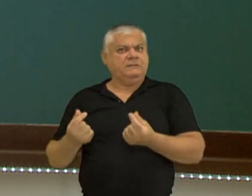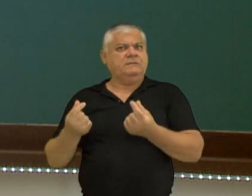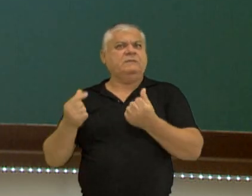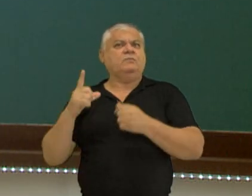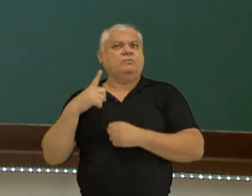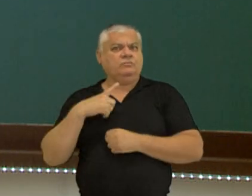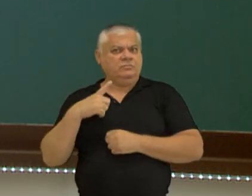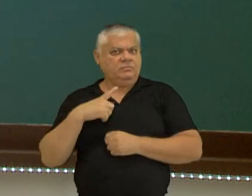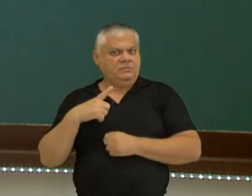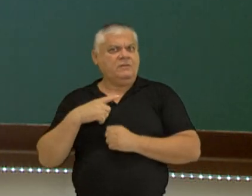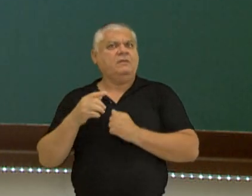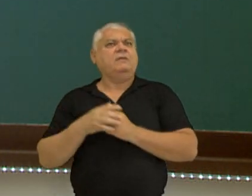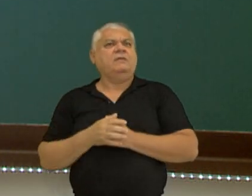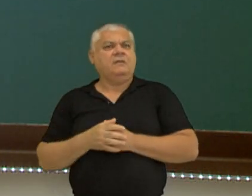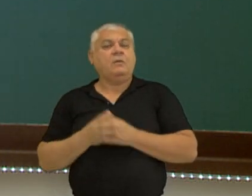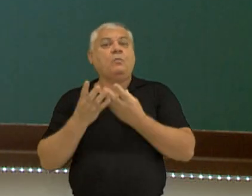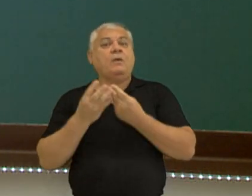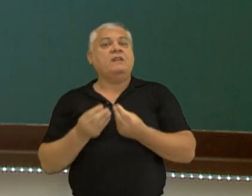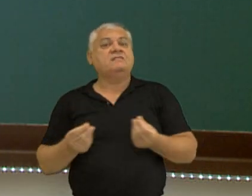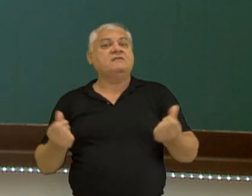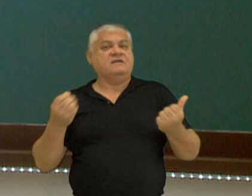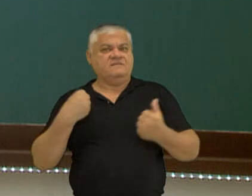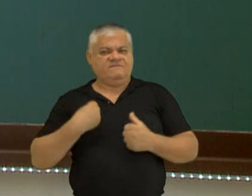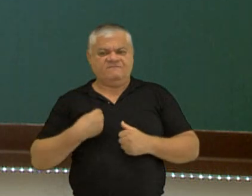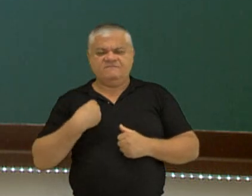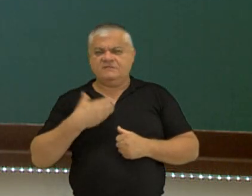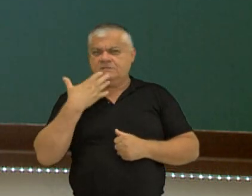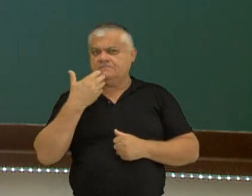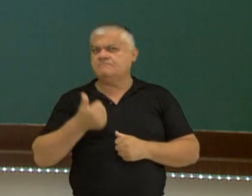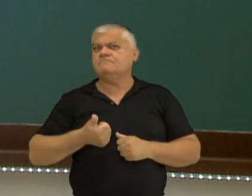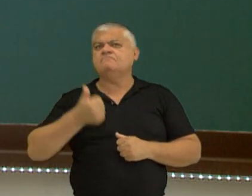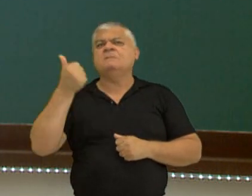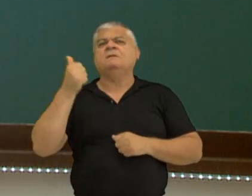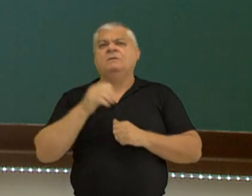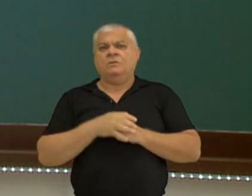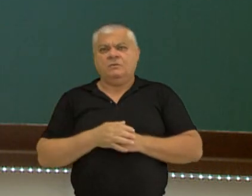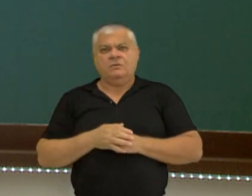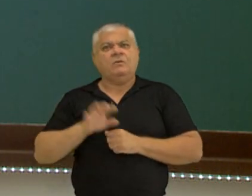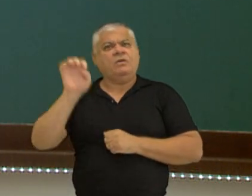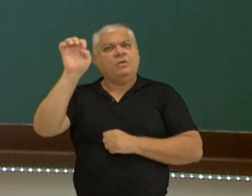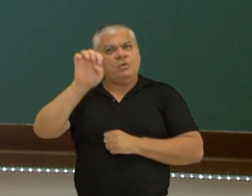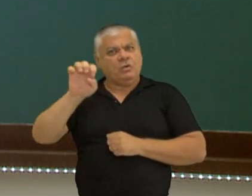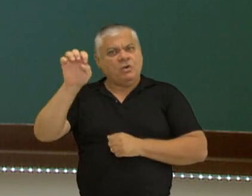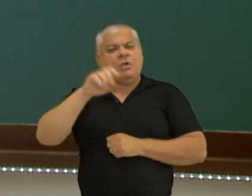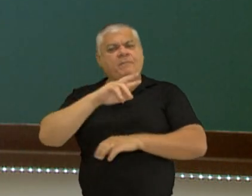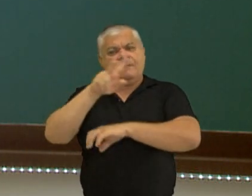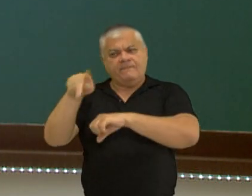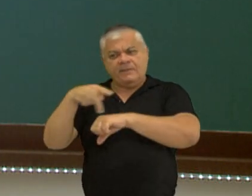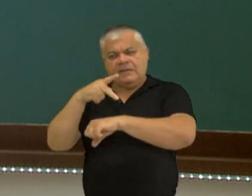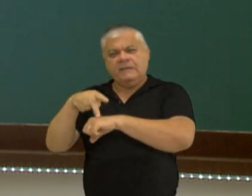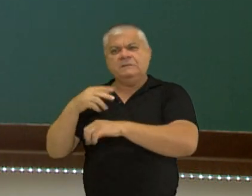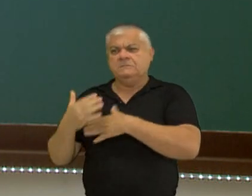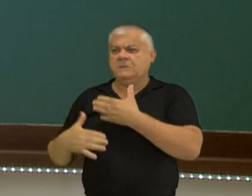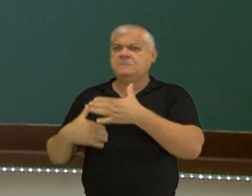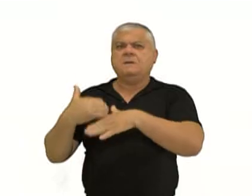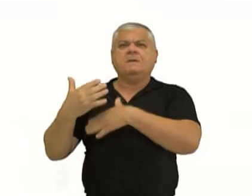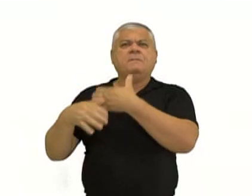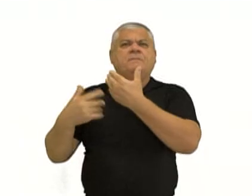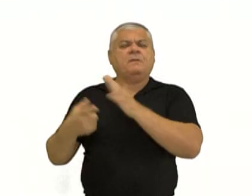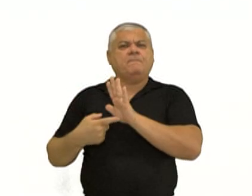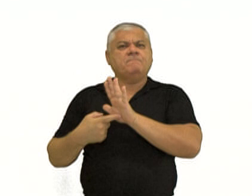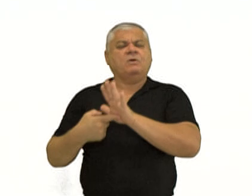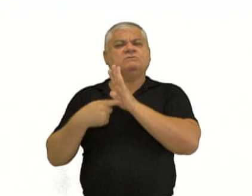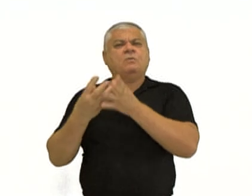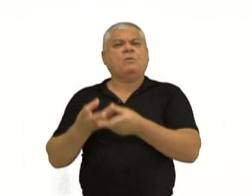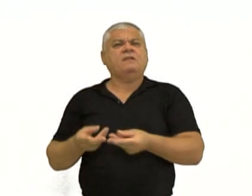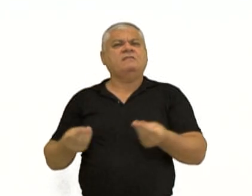e destaques na qualidade de vida. Nós temos os países mais desenvolvidos e que apresentam